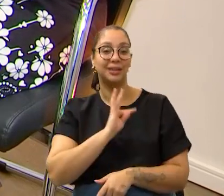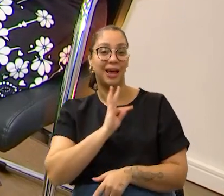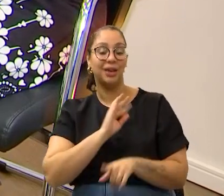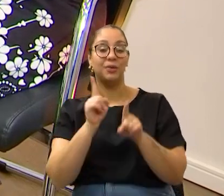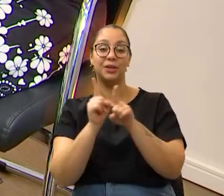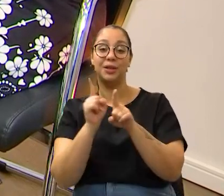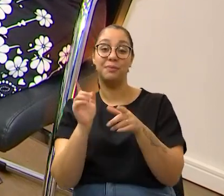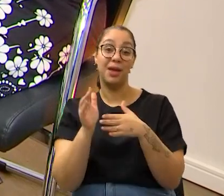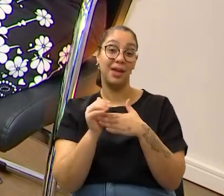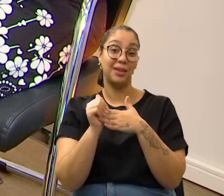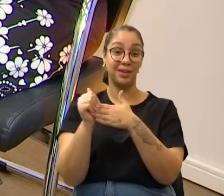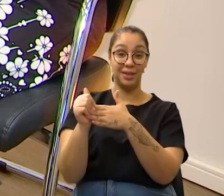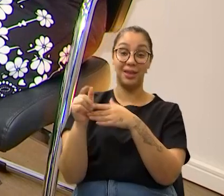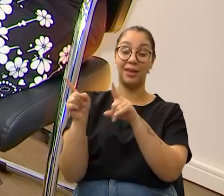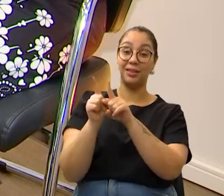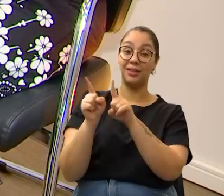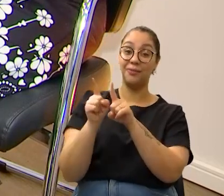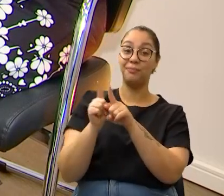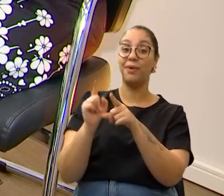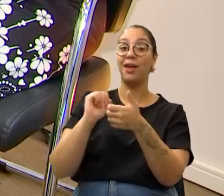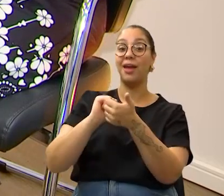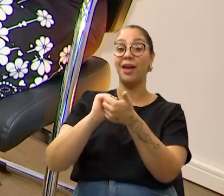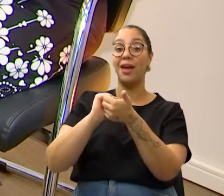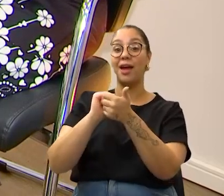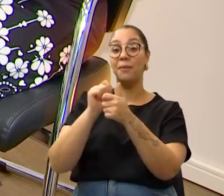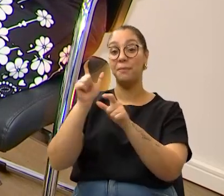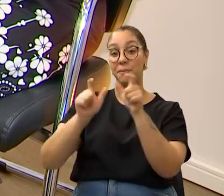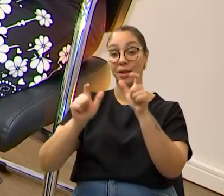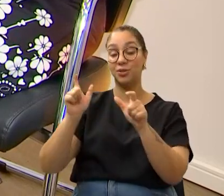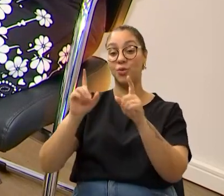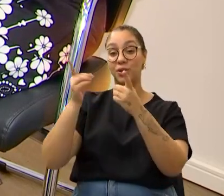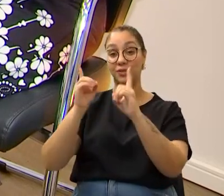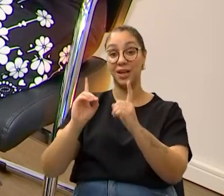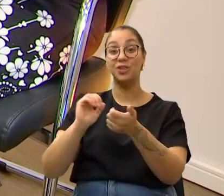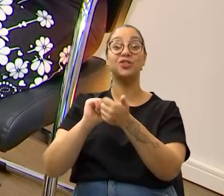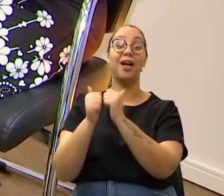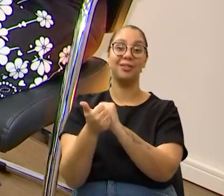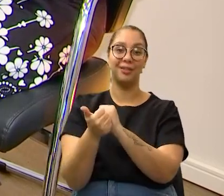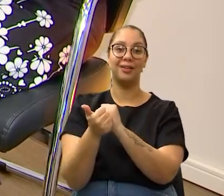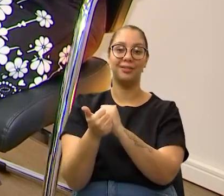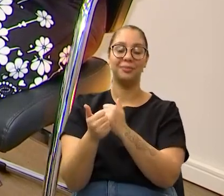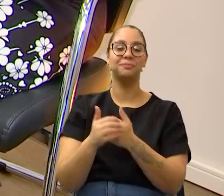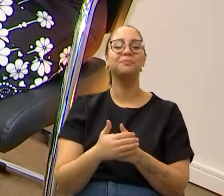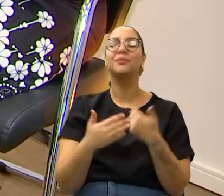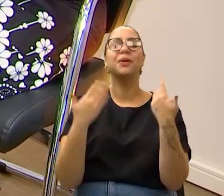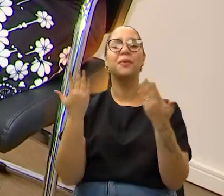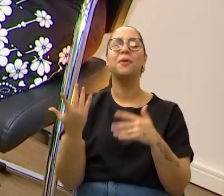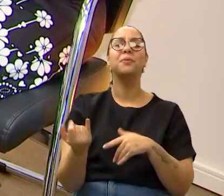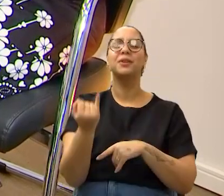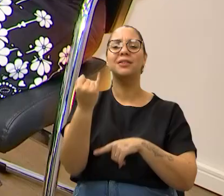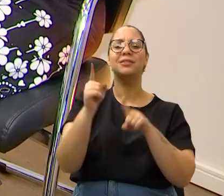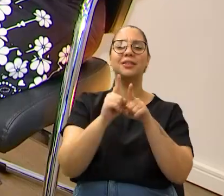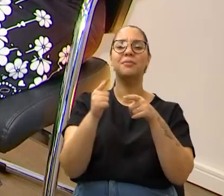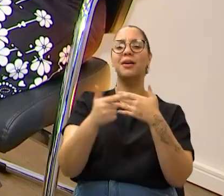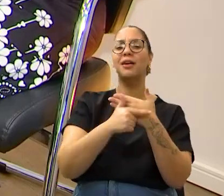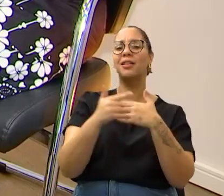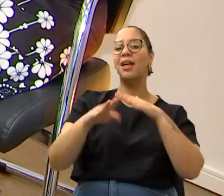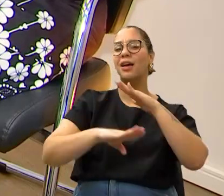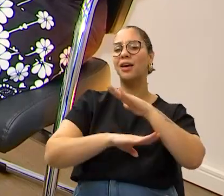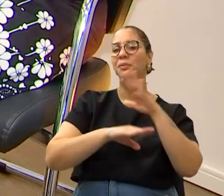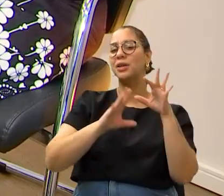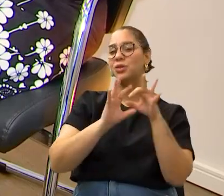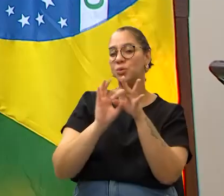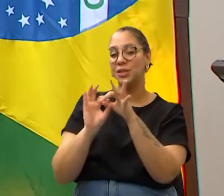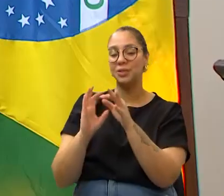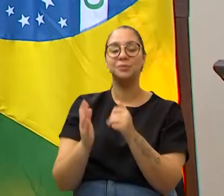guias paradesportivos, chamado de Bolsa Esporte Municipal. Queria que você falasse a importância e o papel da Câmara nesse contexto.